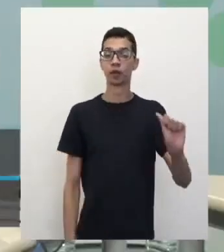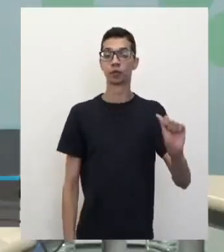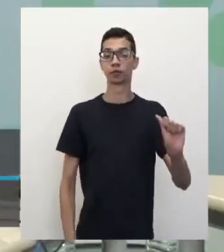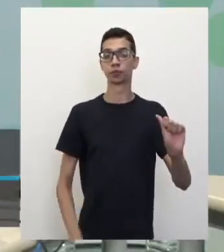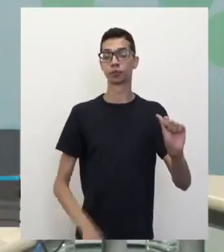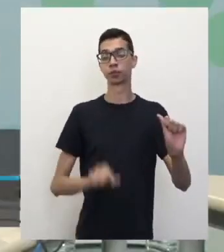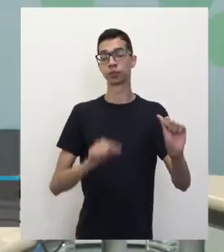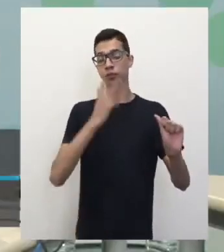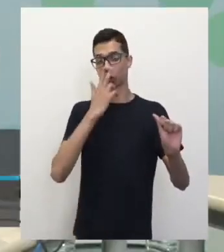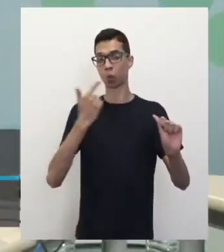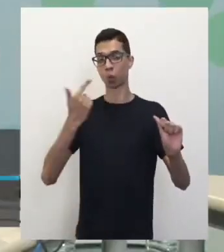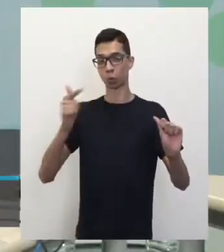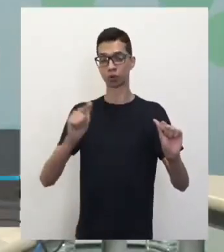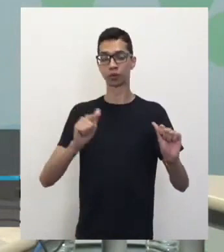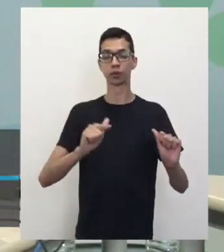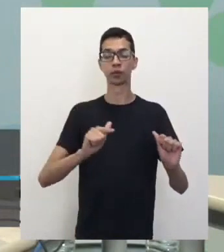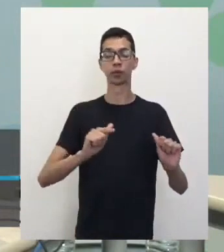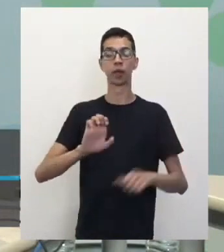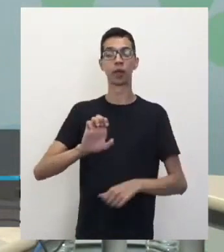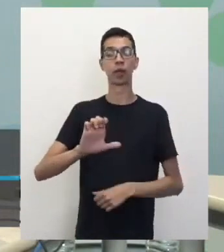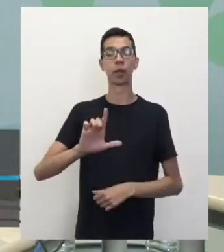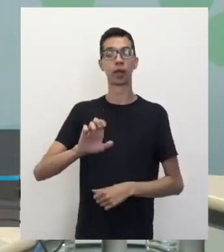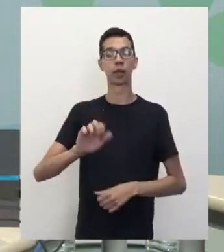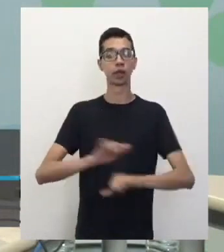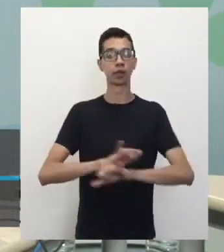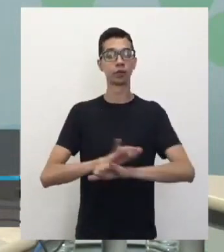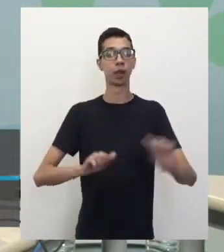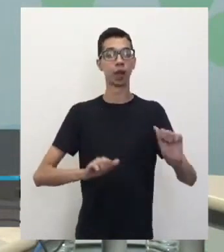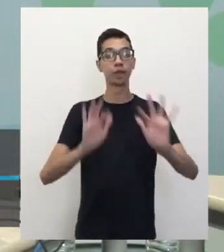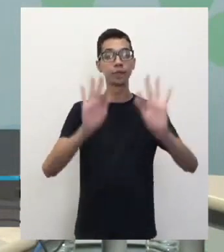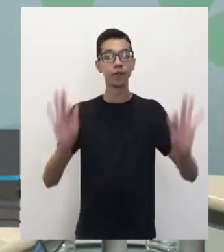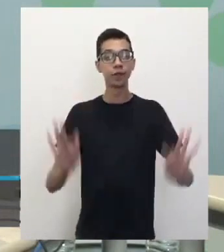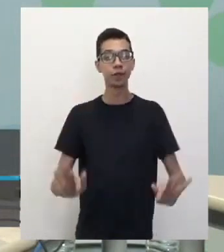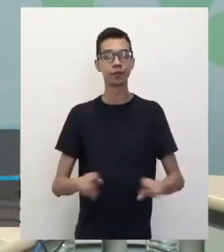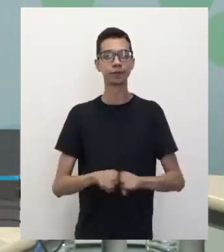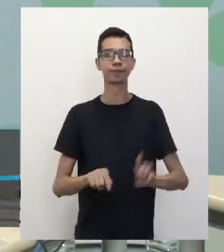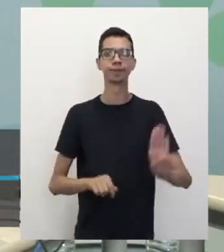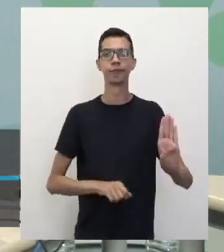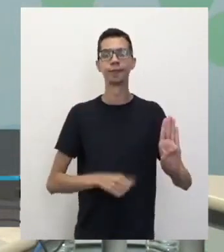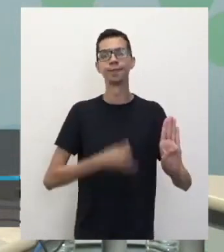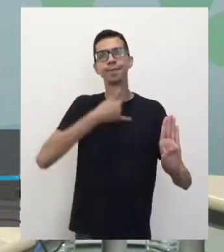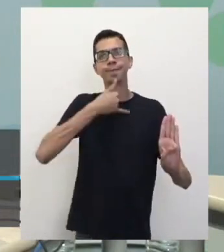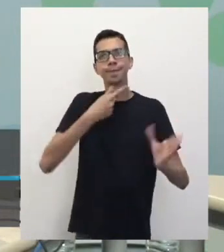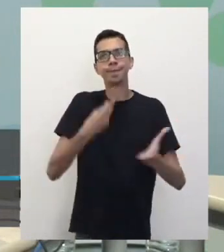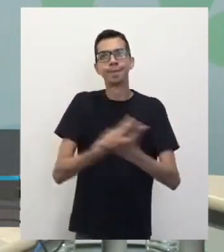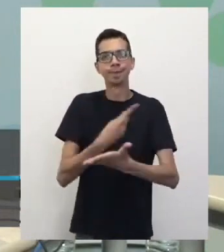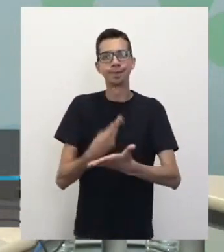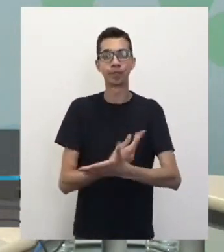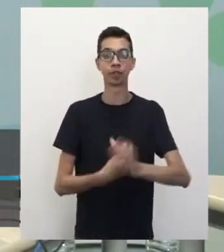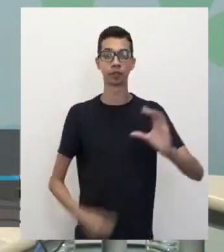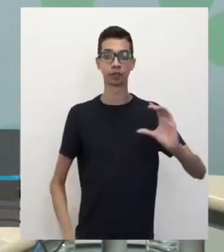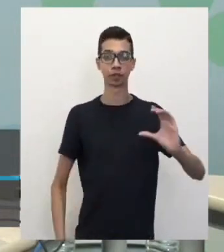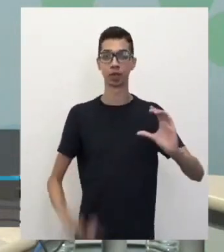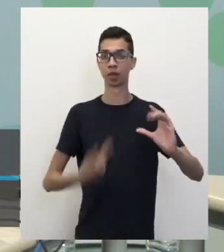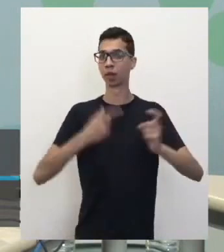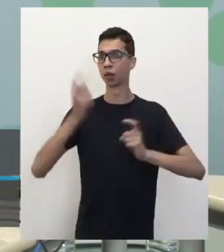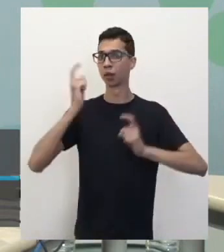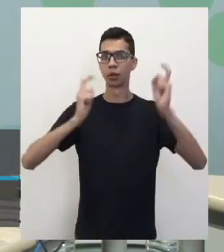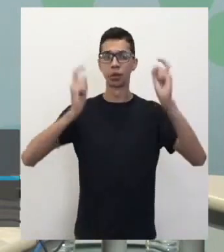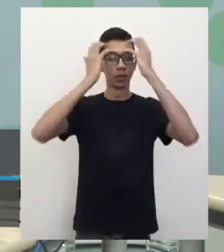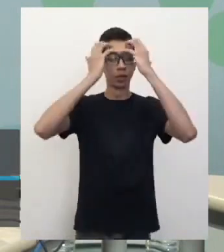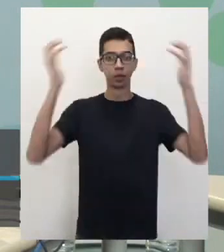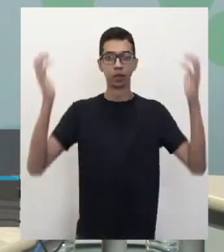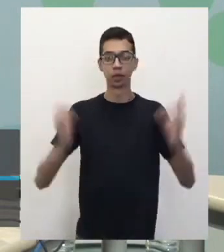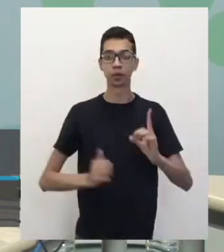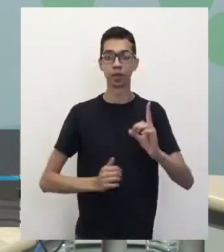pro Helena colocou A, são felizes. B, infelizmente errei. C, estou desesperado. E D,